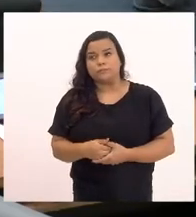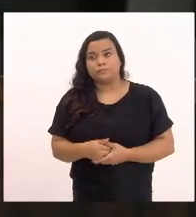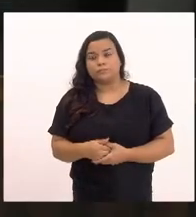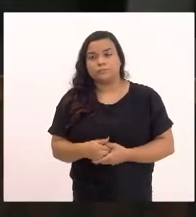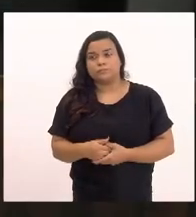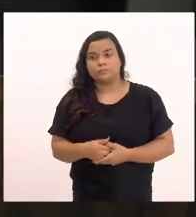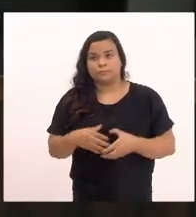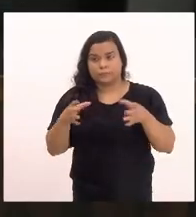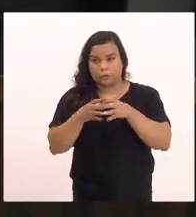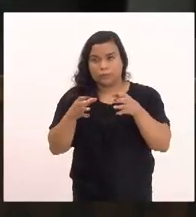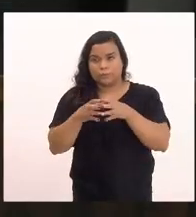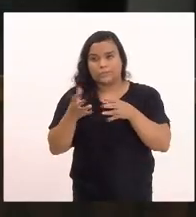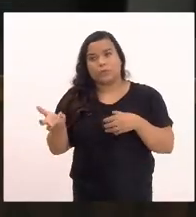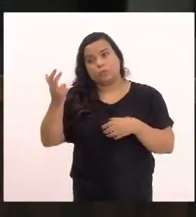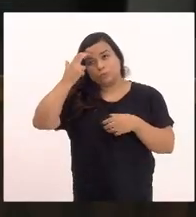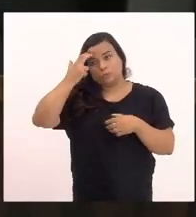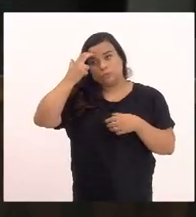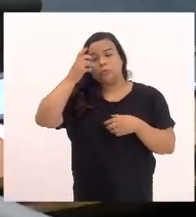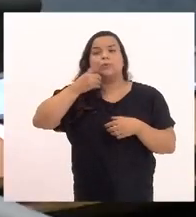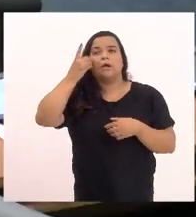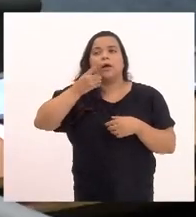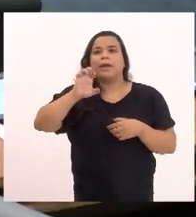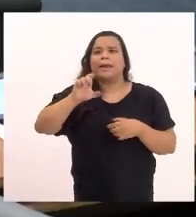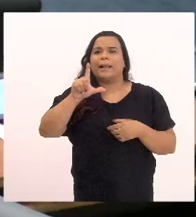Pela Comissão de Cultura, deputado Eliomar Coelho.